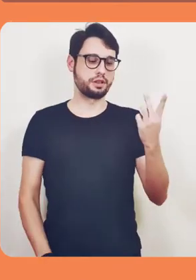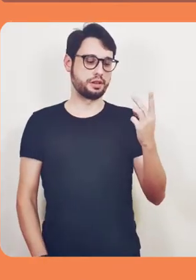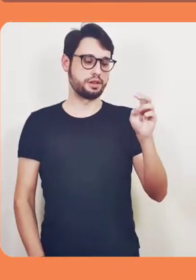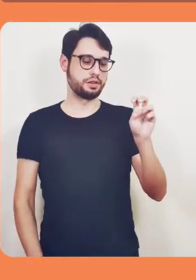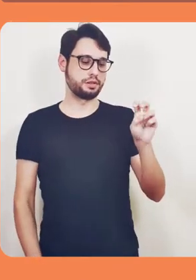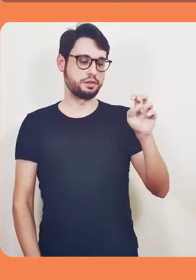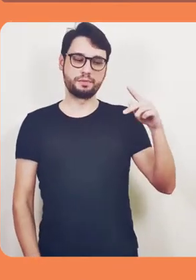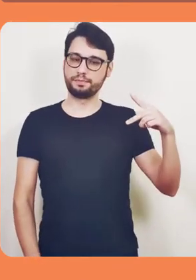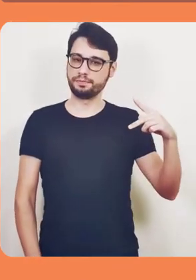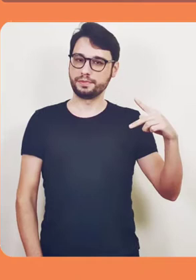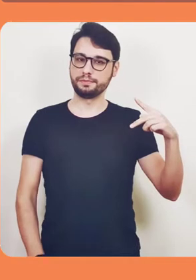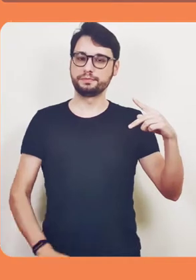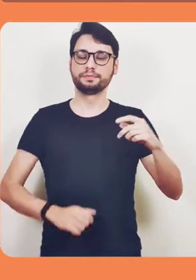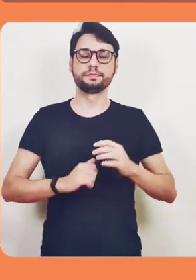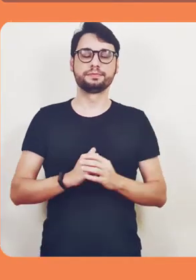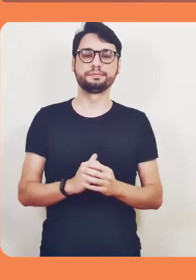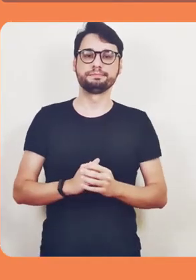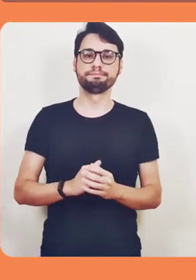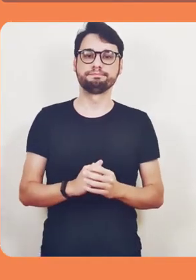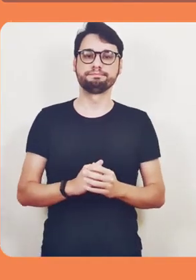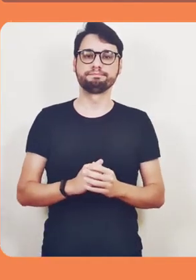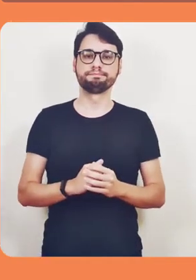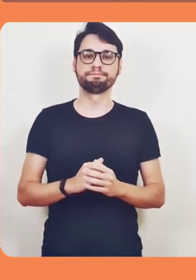atividade ou recurso